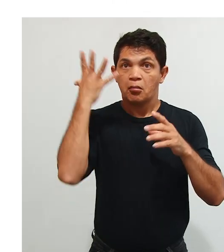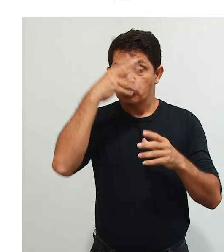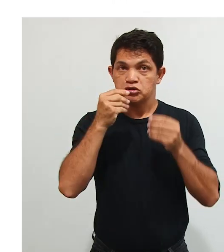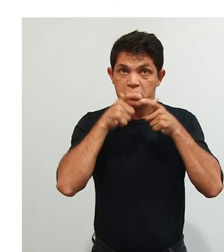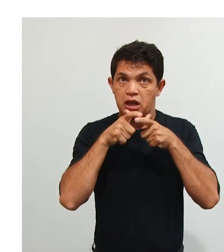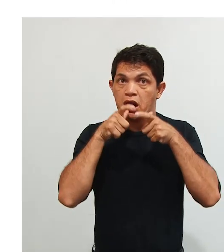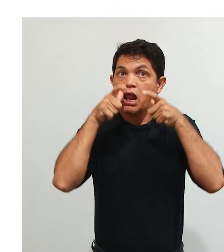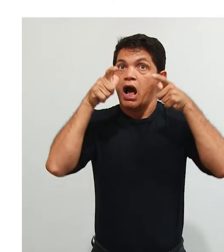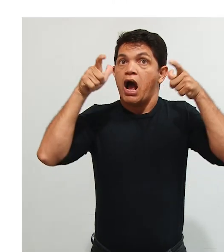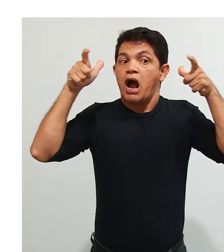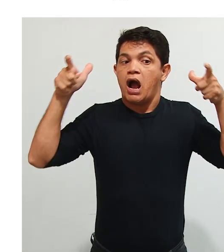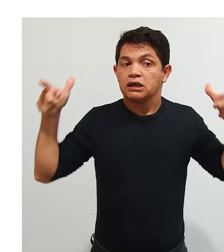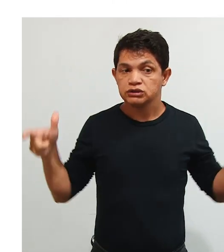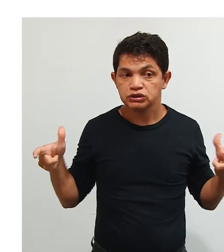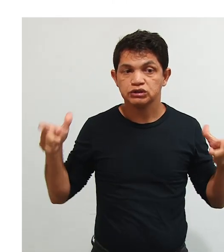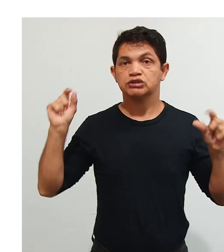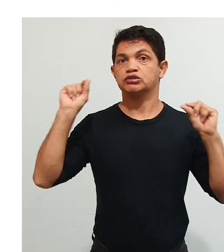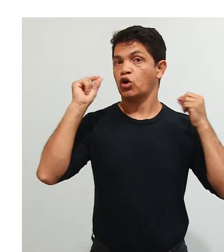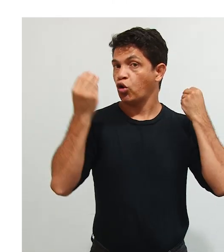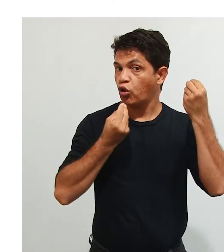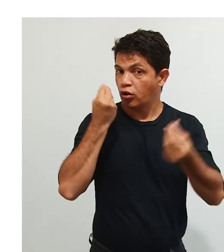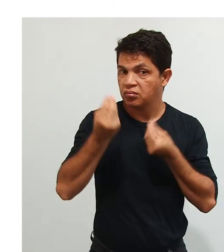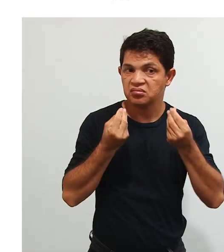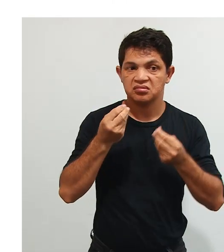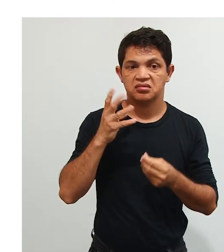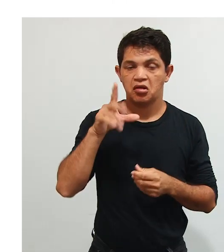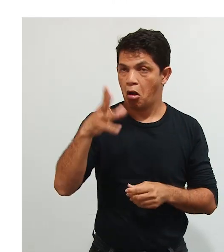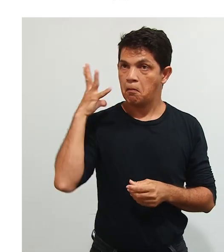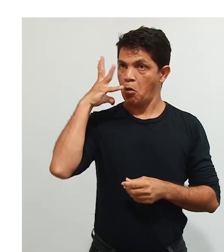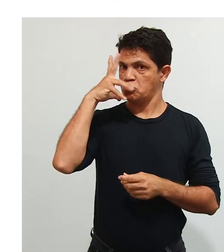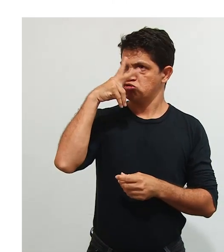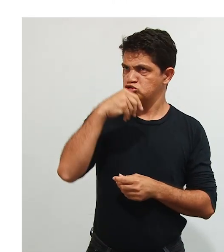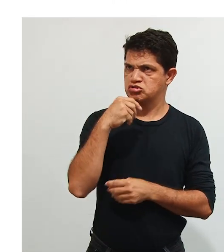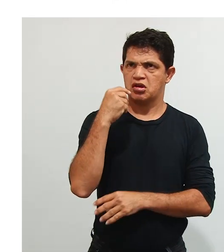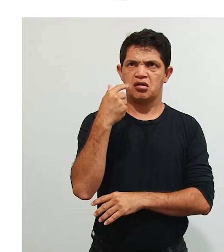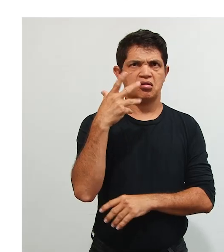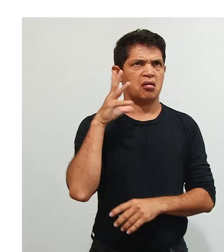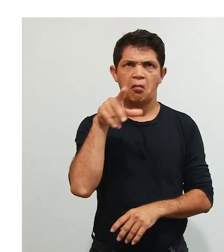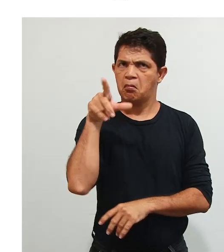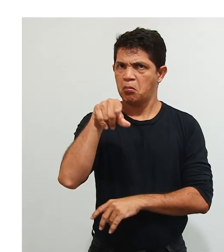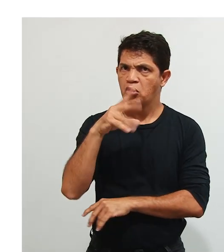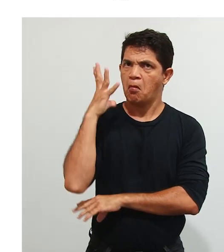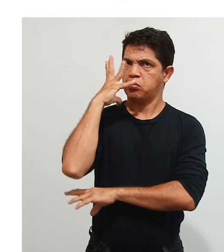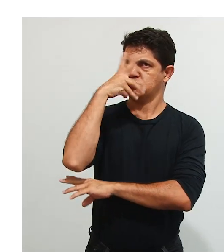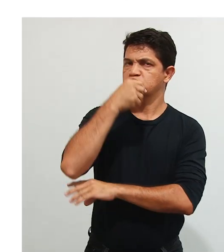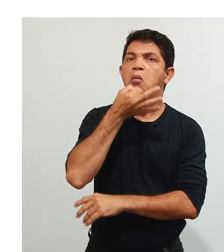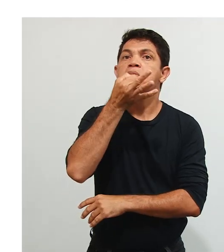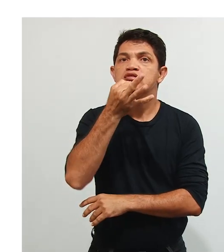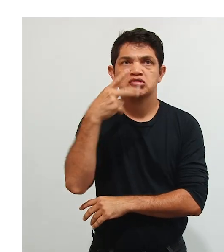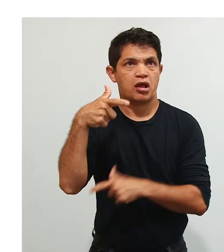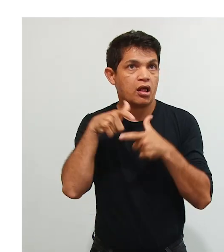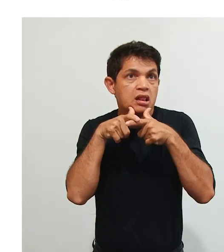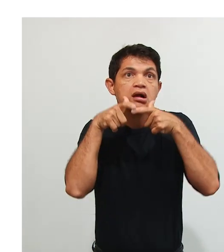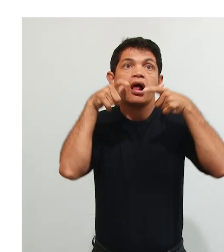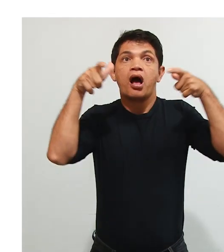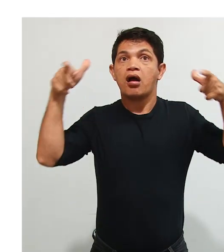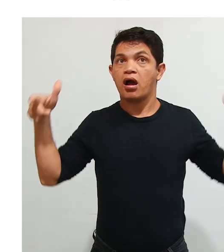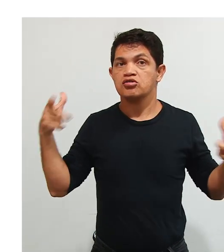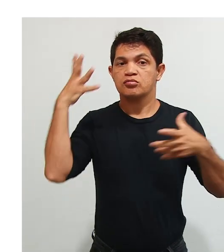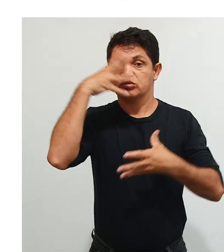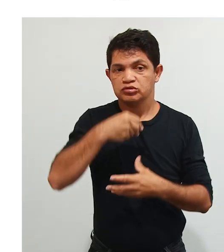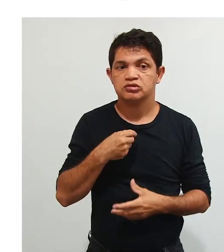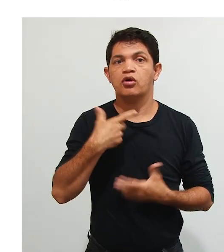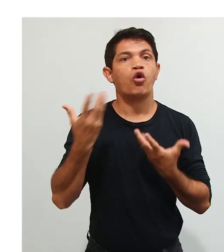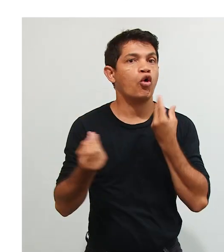grande, a gente só pode dizer que é uma árvore bonita. Bonita é uma questão de opinião. Se ela é grande, é comparado ao quê? Qual